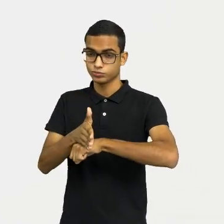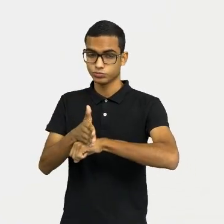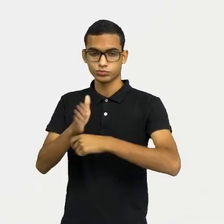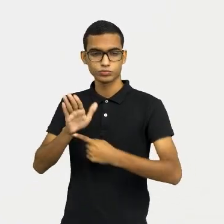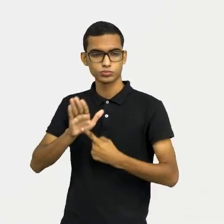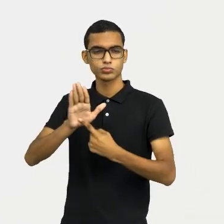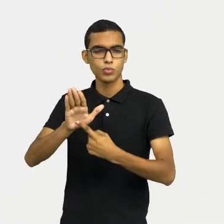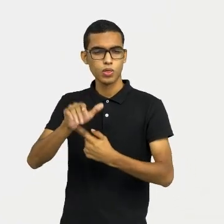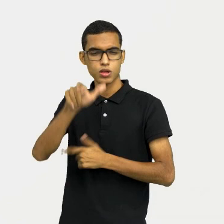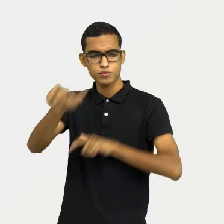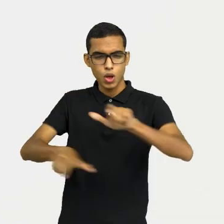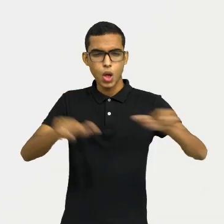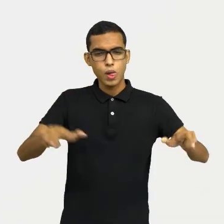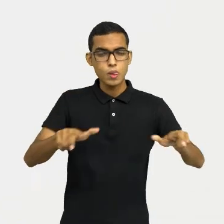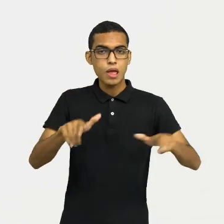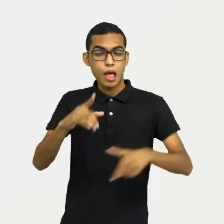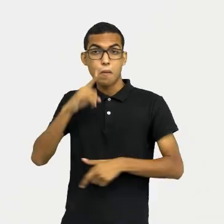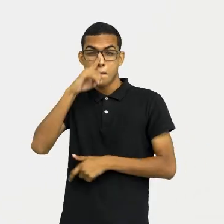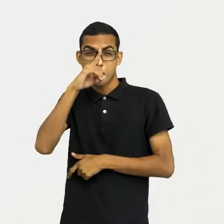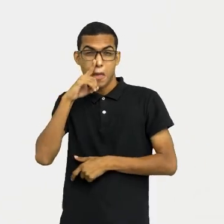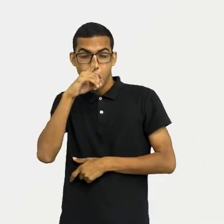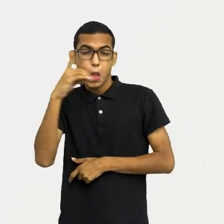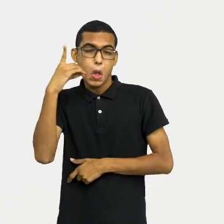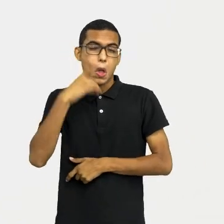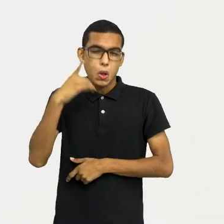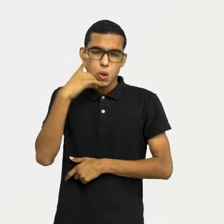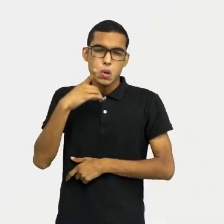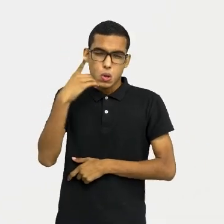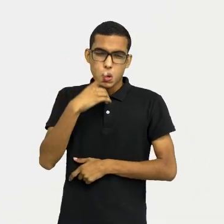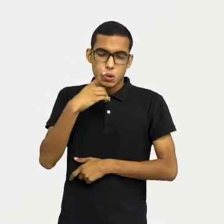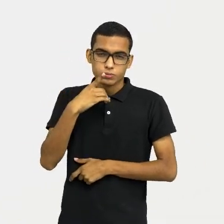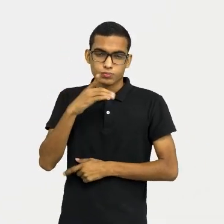submete os indivíduos a riscos constantes,